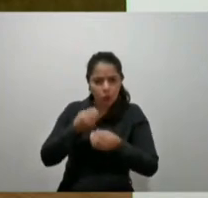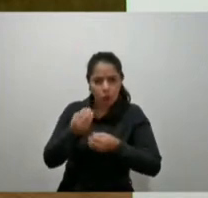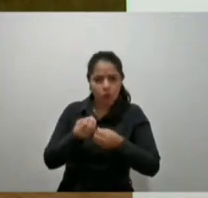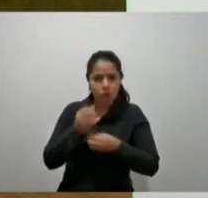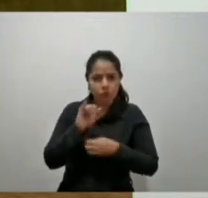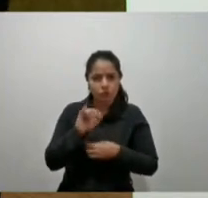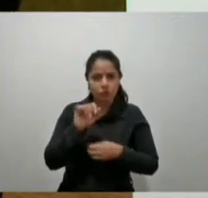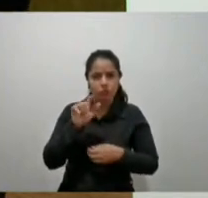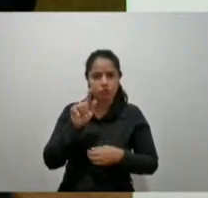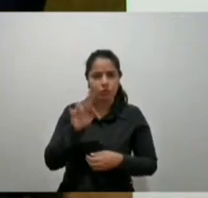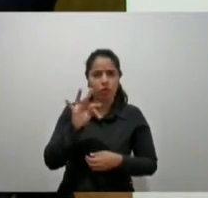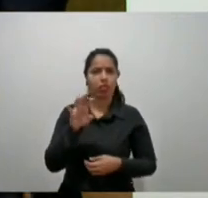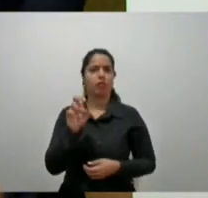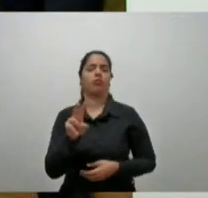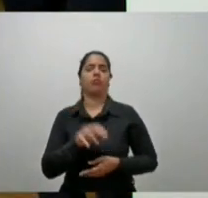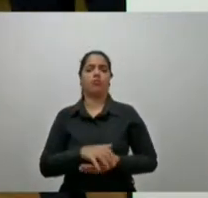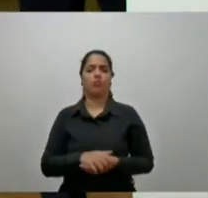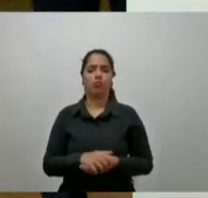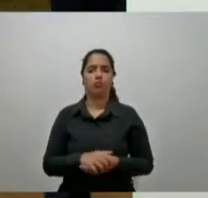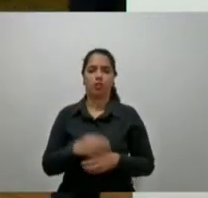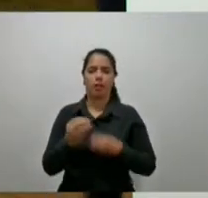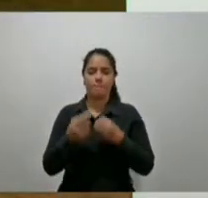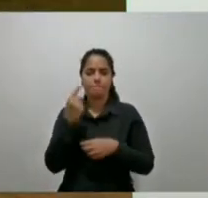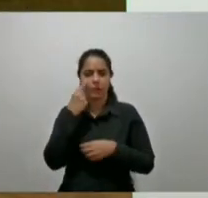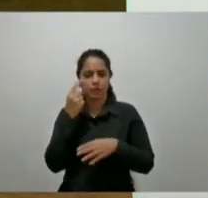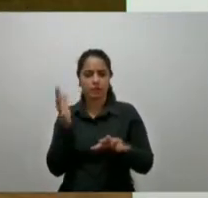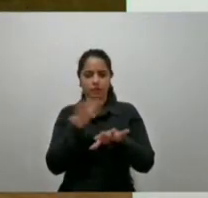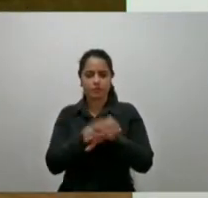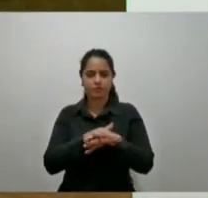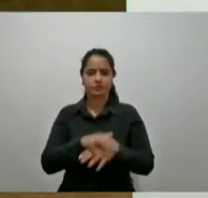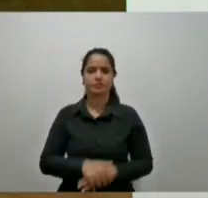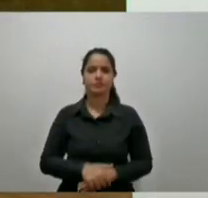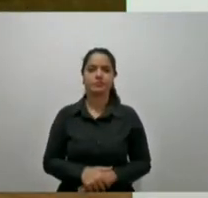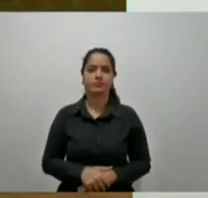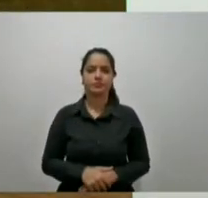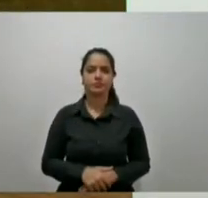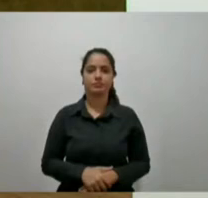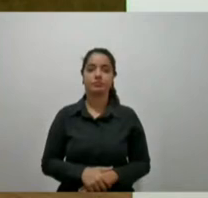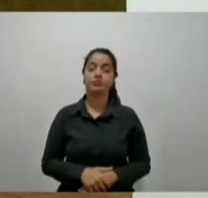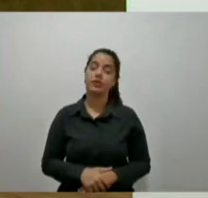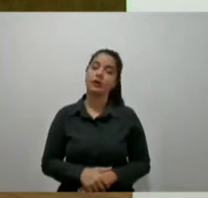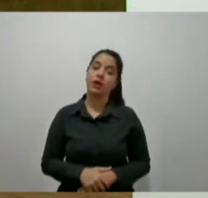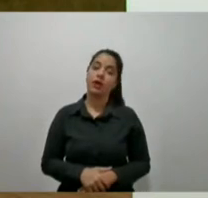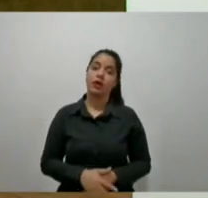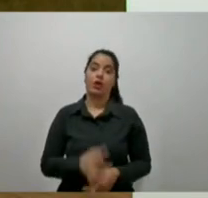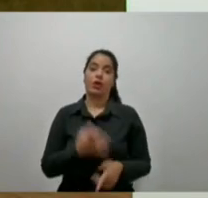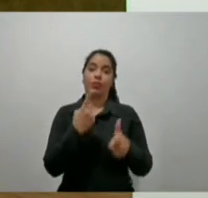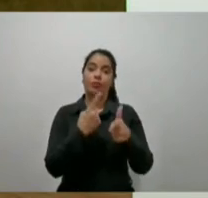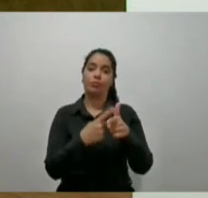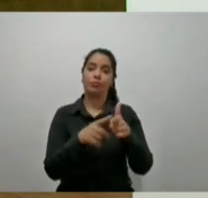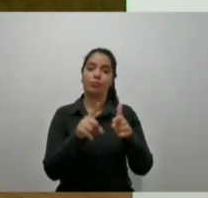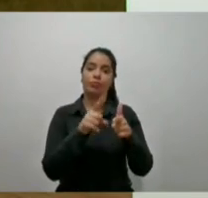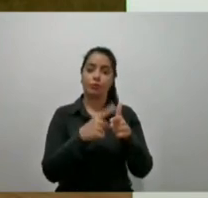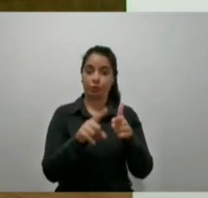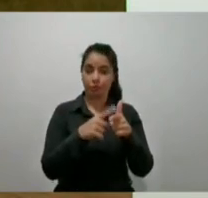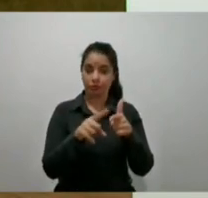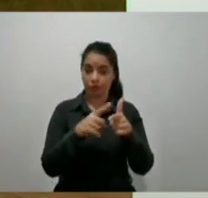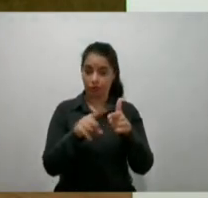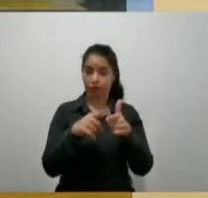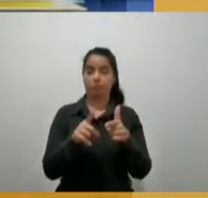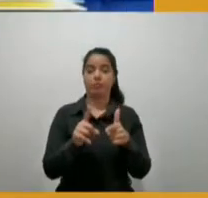inclusão. Veja, nós temos um problema, não do banco, problema na sociedade brasileira,